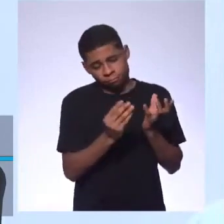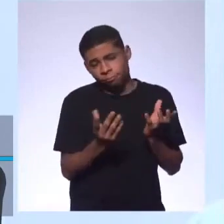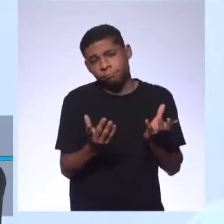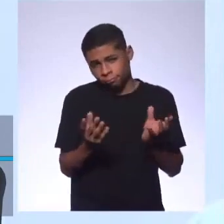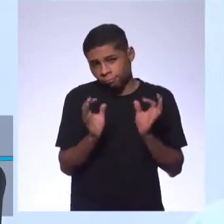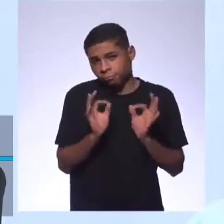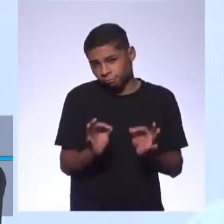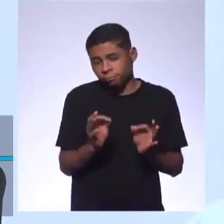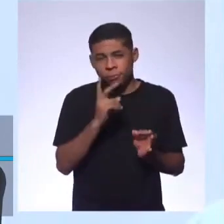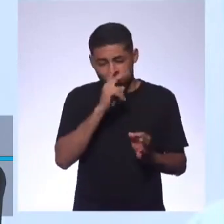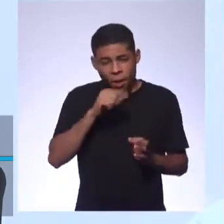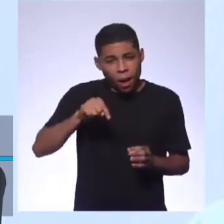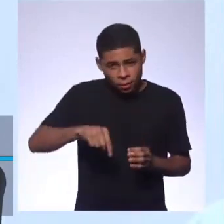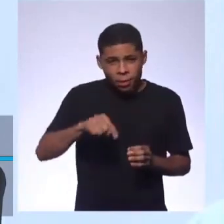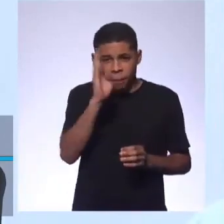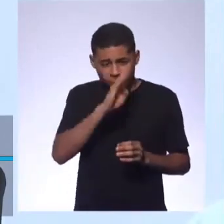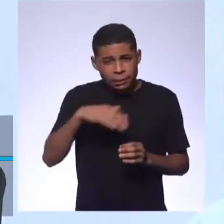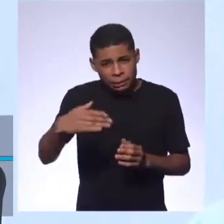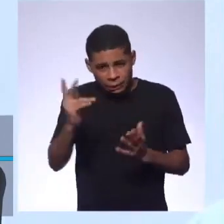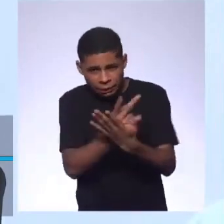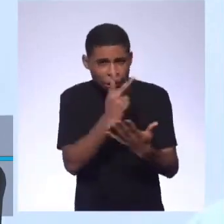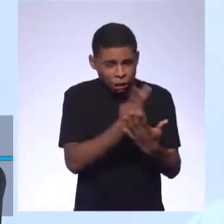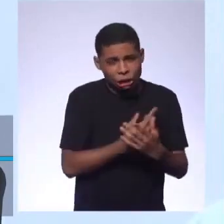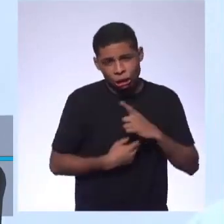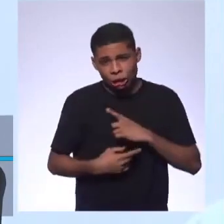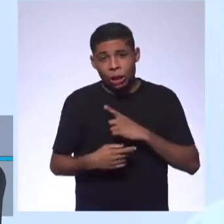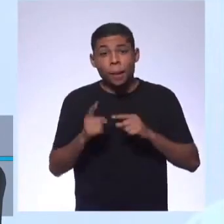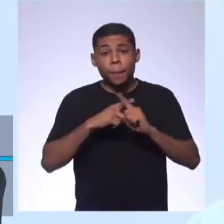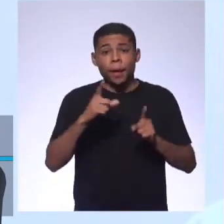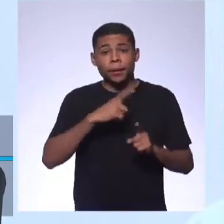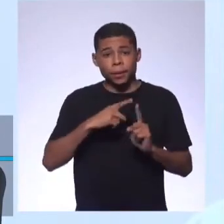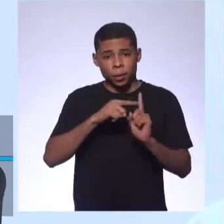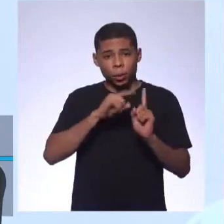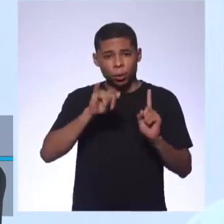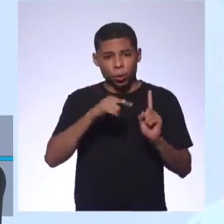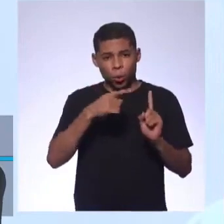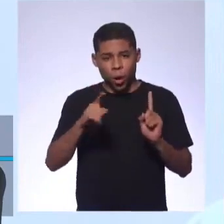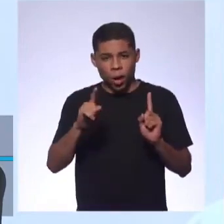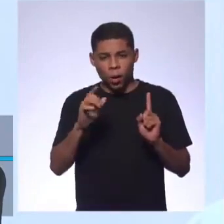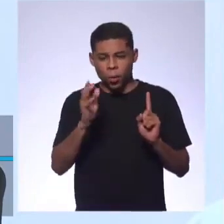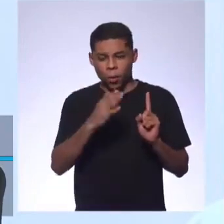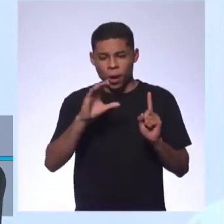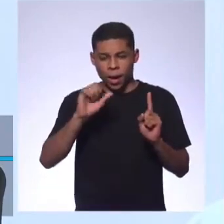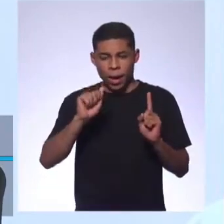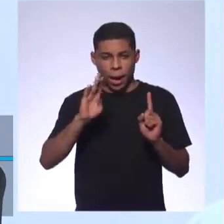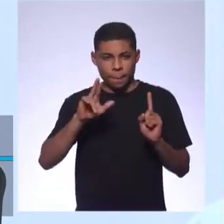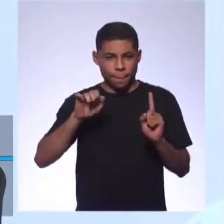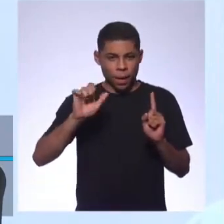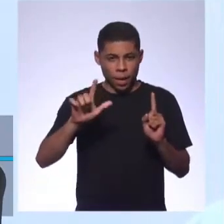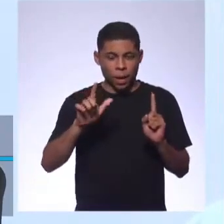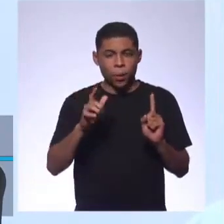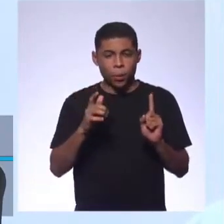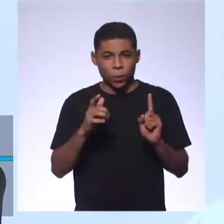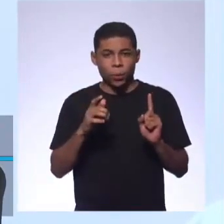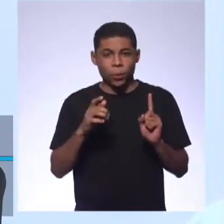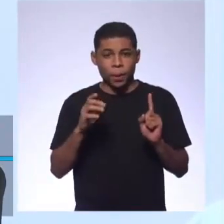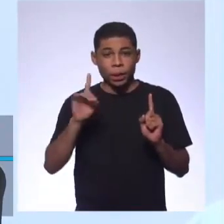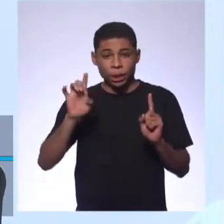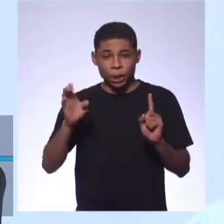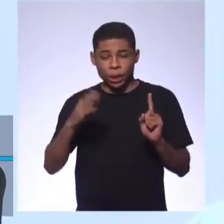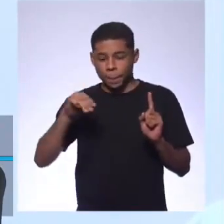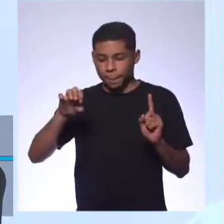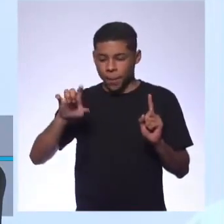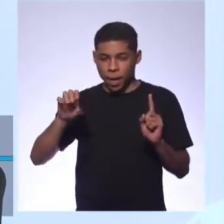com consequências aqui no Brasil. E a gente tem João Cabral de Melo. Nossa, que quebrada, né? A gente vai entrar na João Cabral de Melo